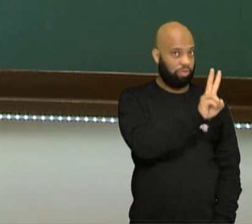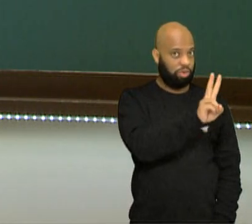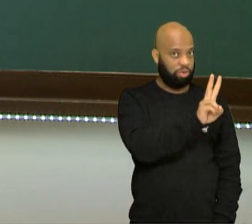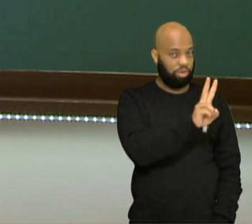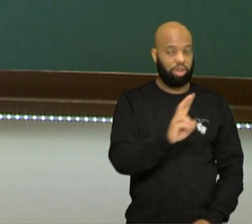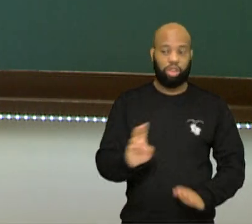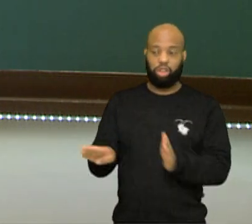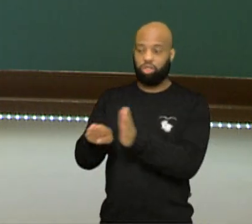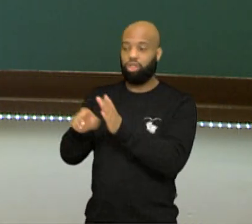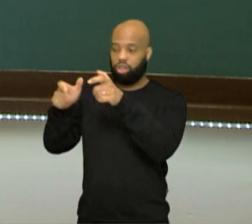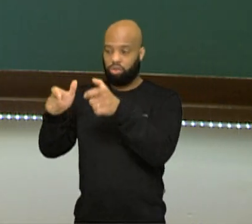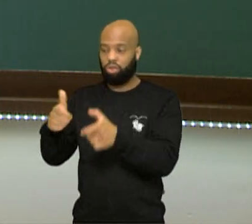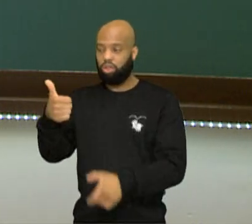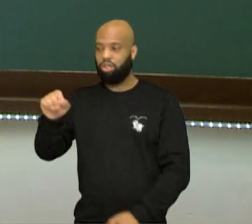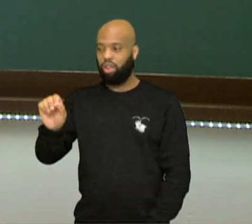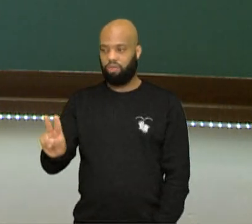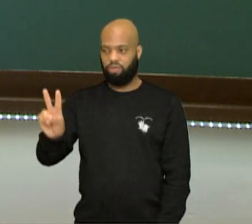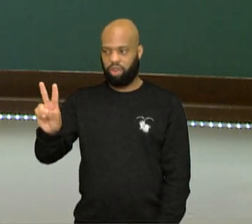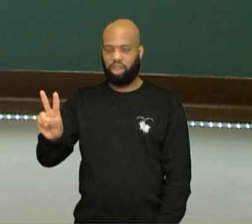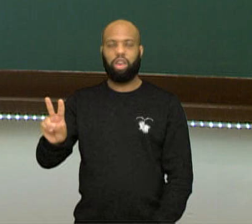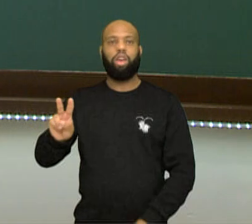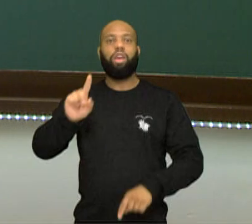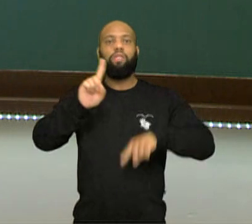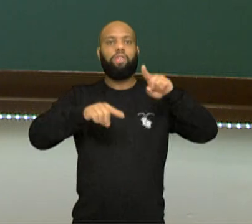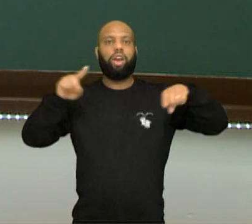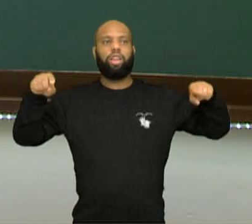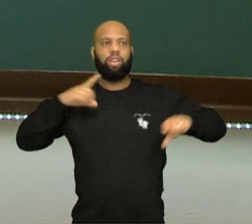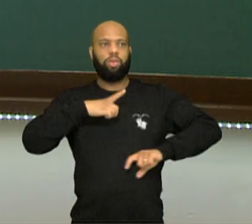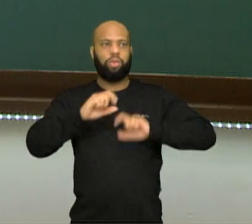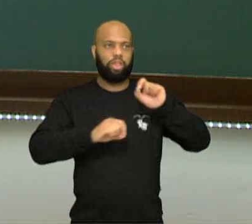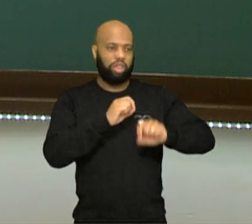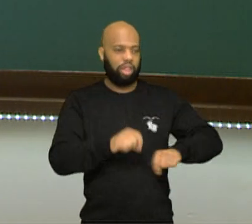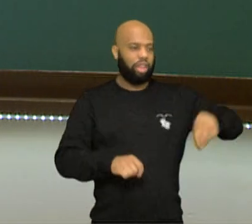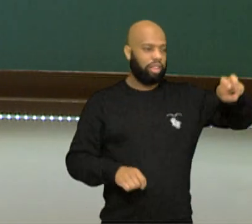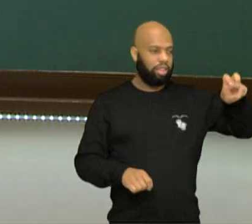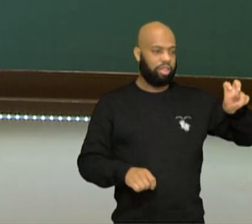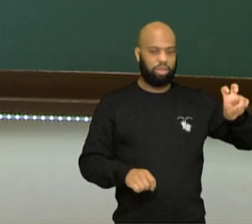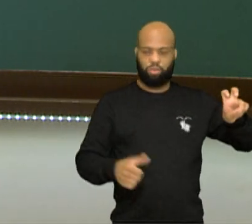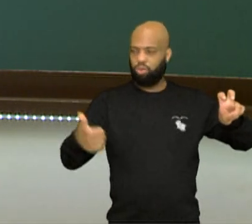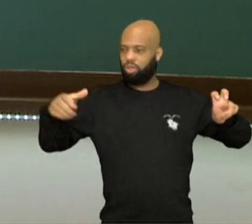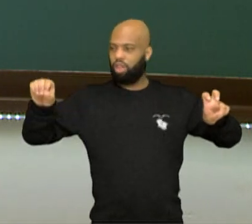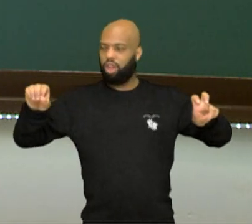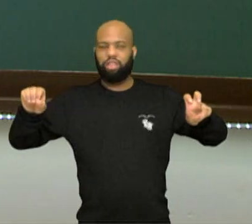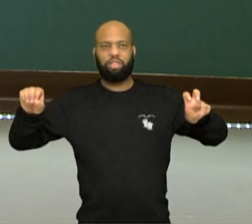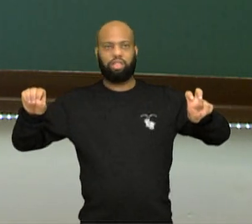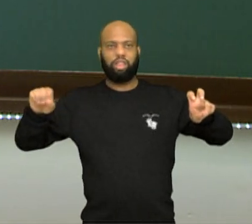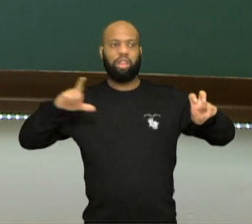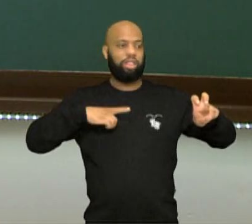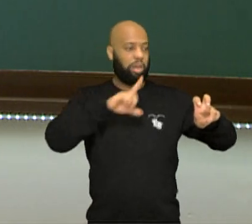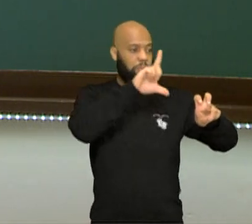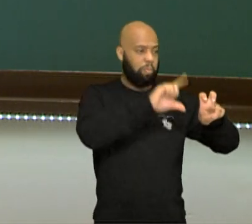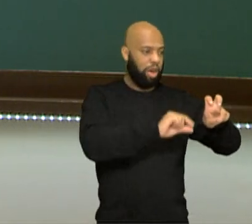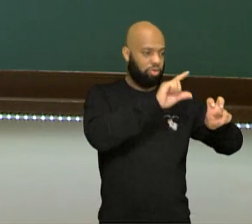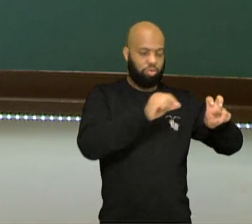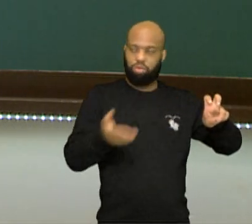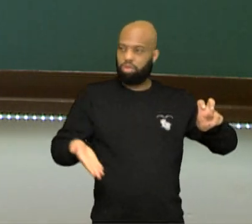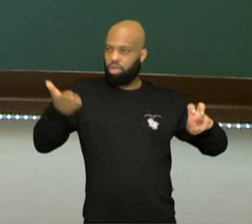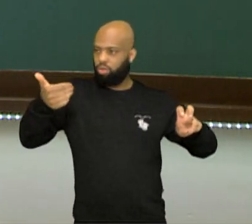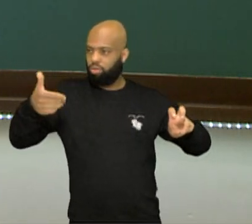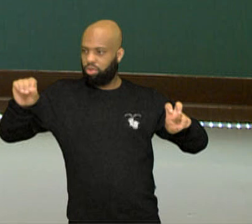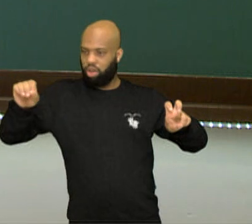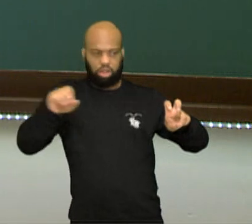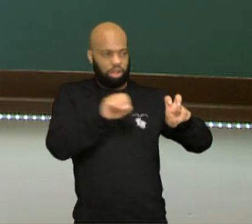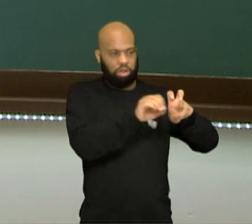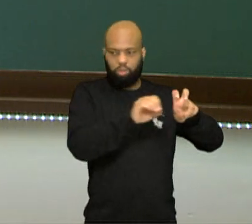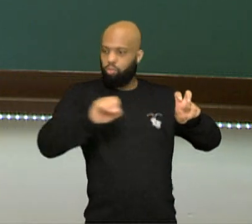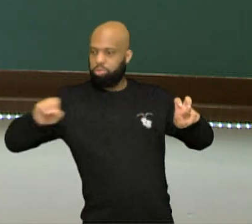chegada, 10 volts. Então, você vai variar o potencial de 5 volts para 10 volts. Vai do potencial mais baixo para o potencial mais alto. Ou